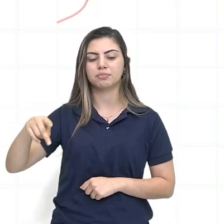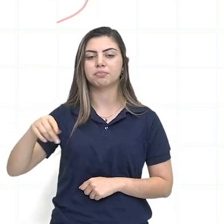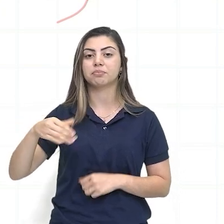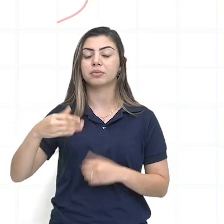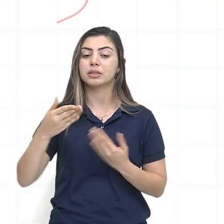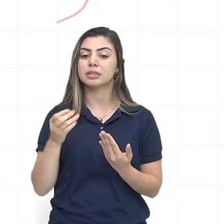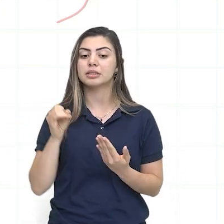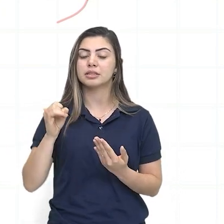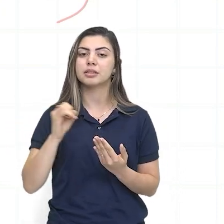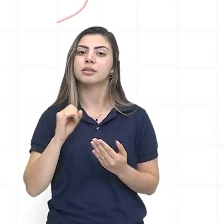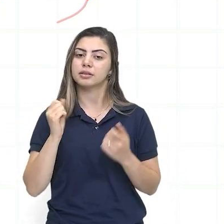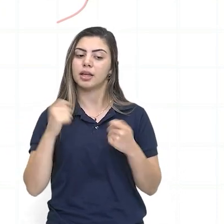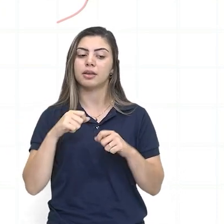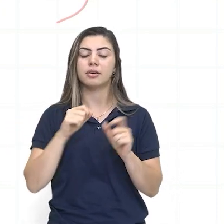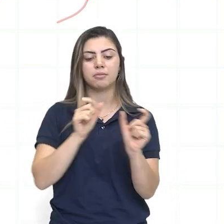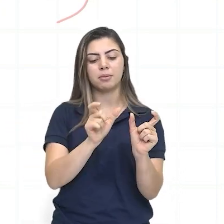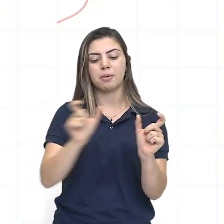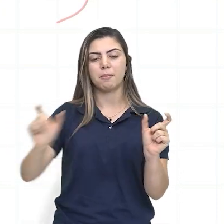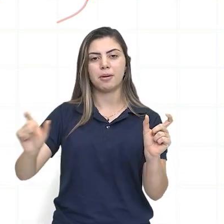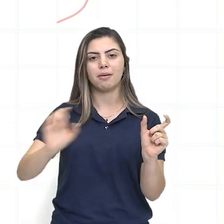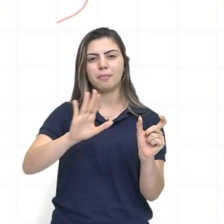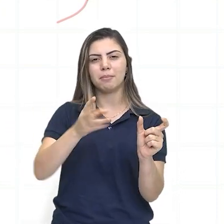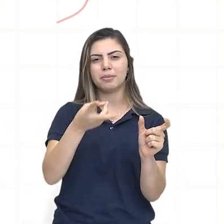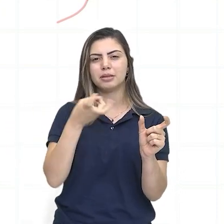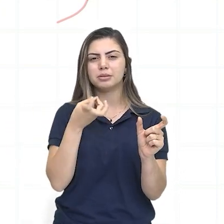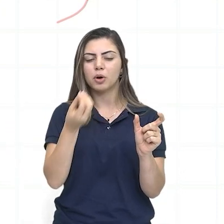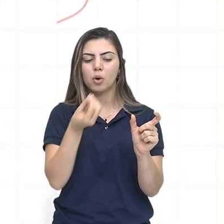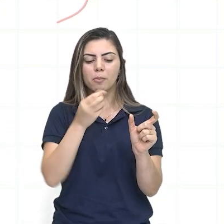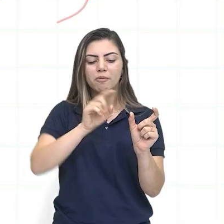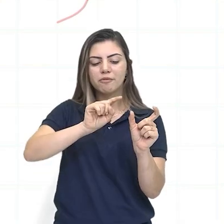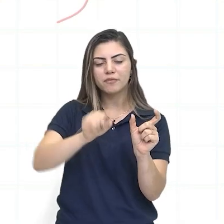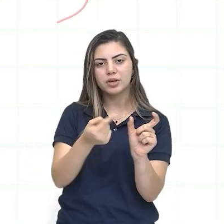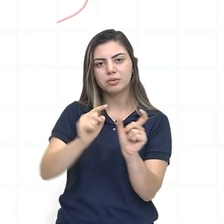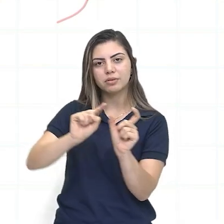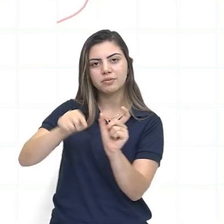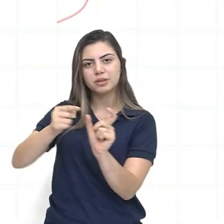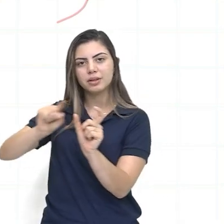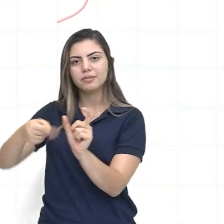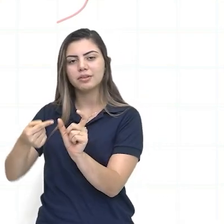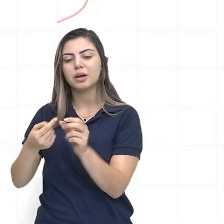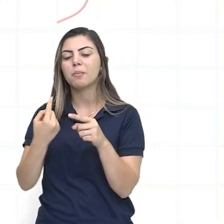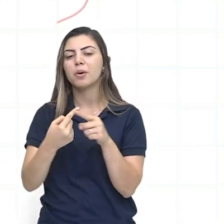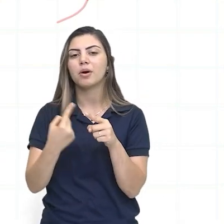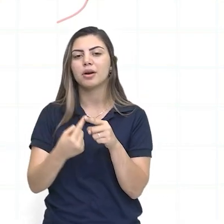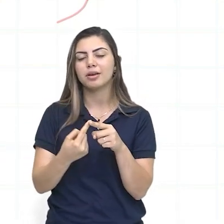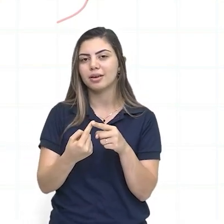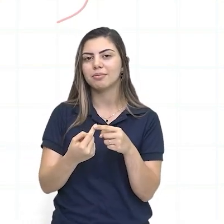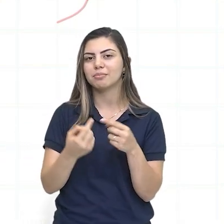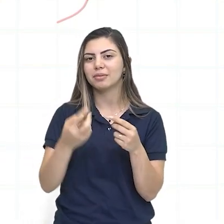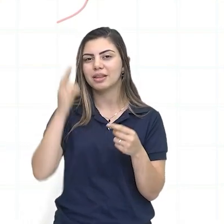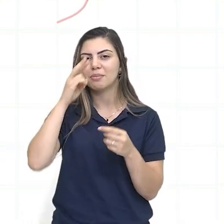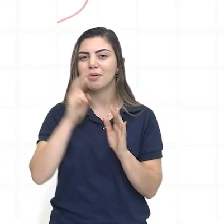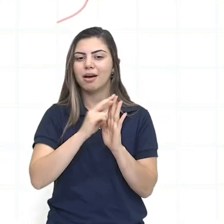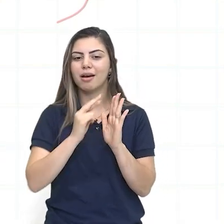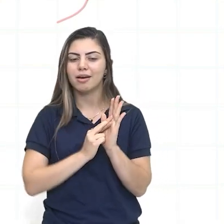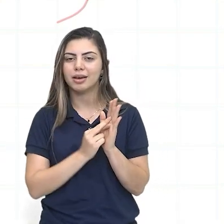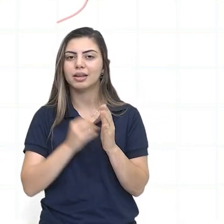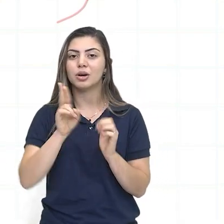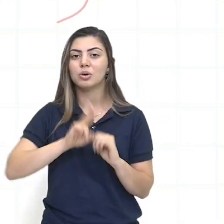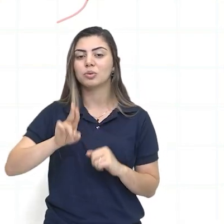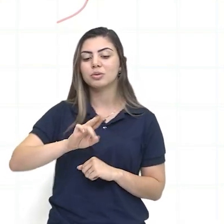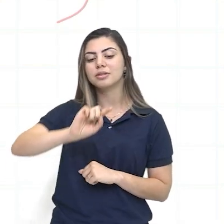se tivesse mais outros aqui, vírgula. Então, veja, a regra está dizendo que você vai aplicar a